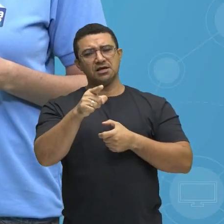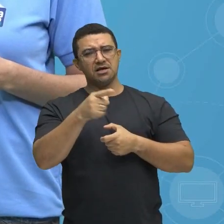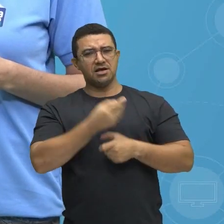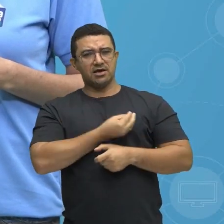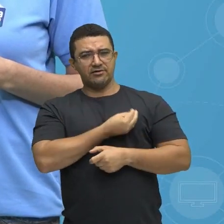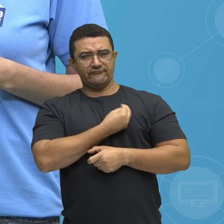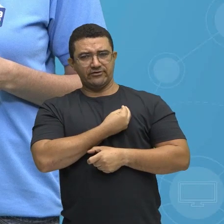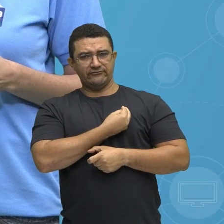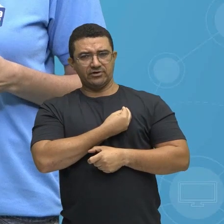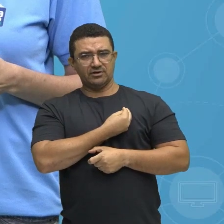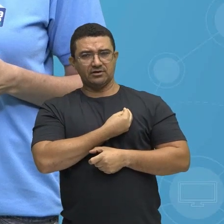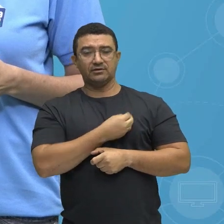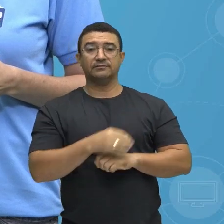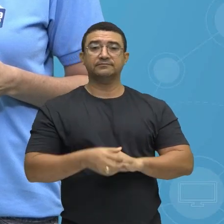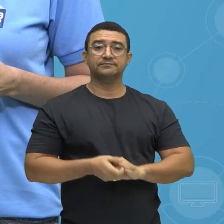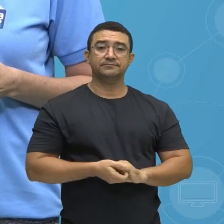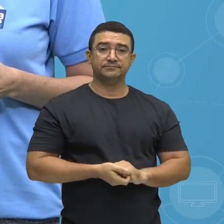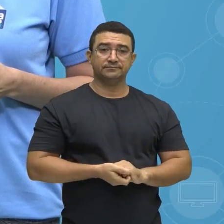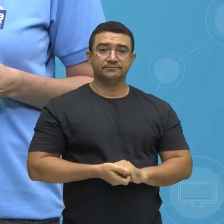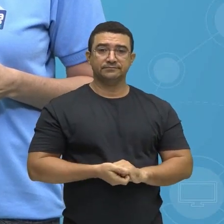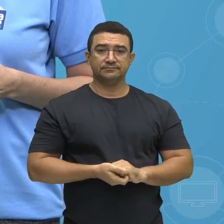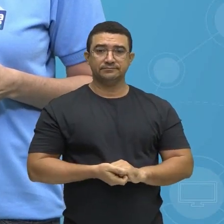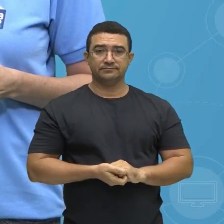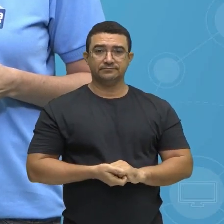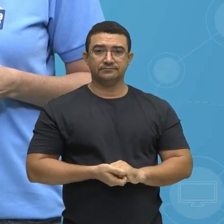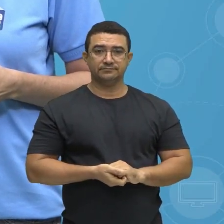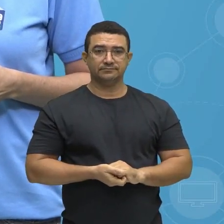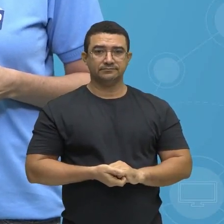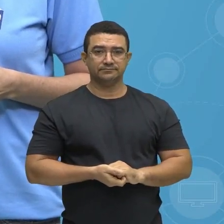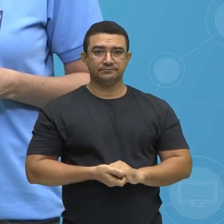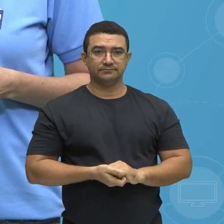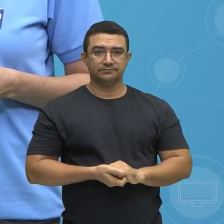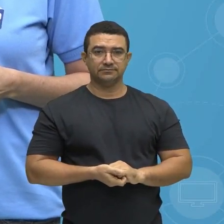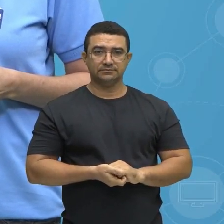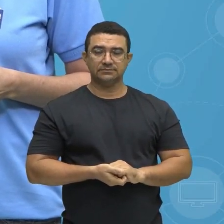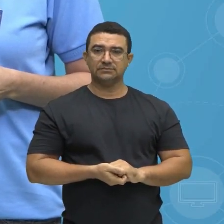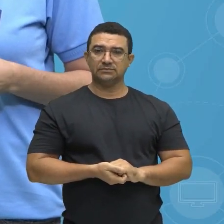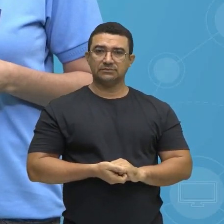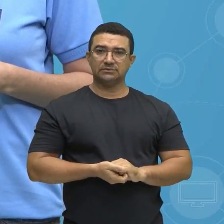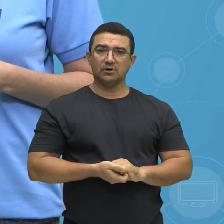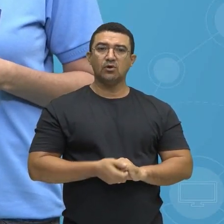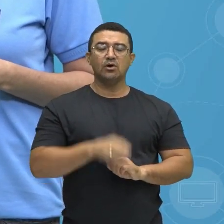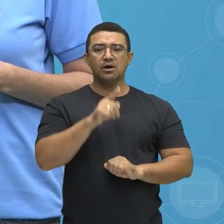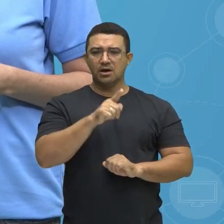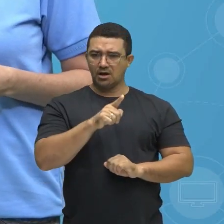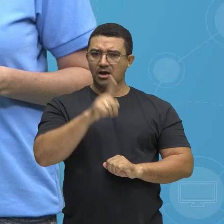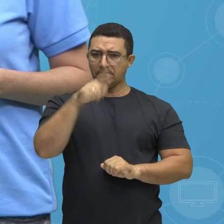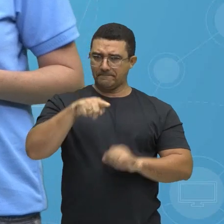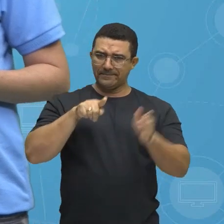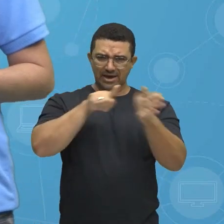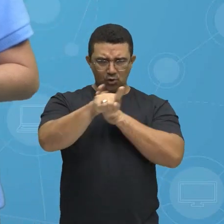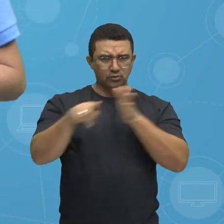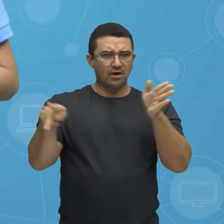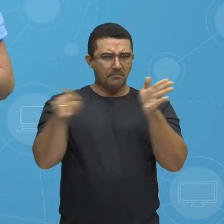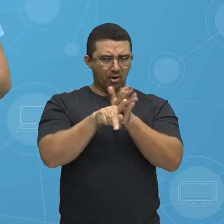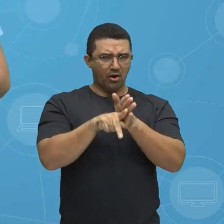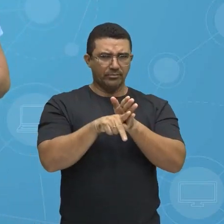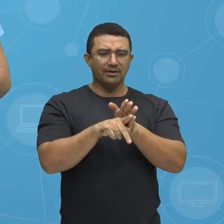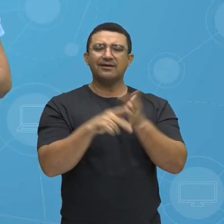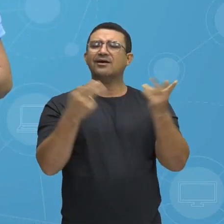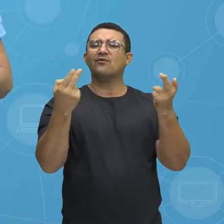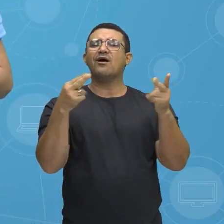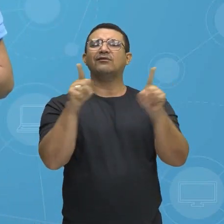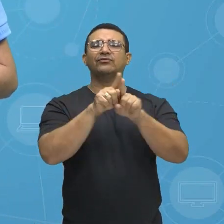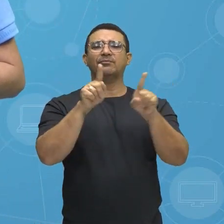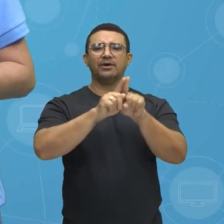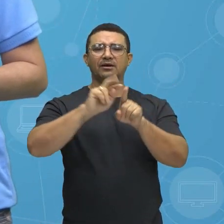you live? Então, a pergunta é específica. Você vai dizer onde você mora, onde você vive. A mesma coisa diz